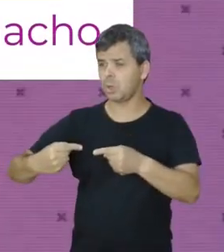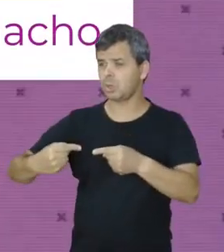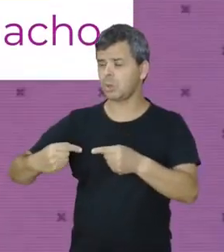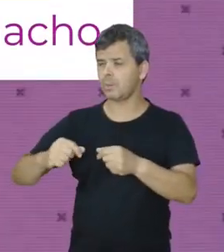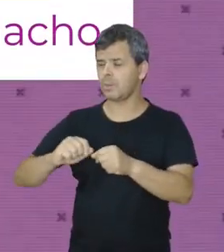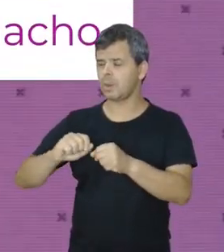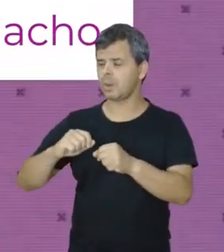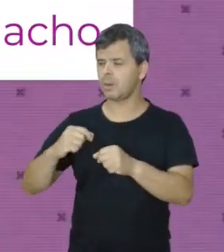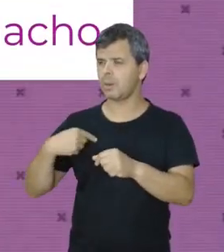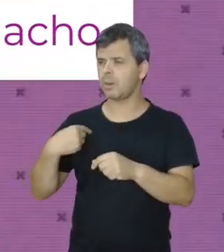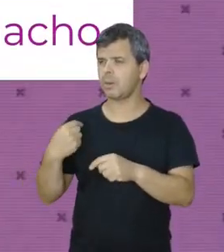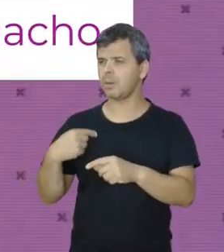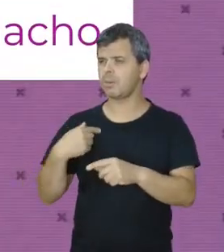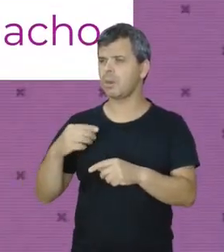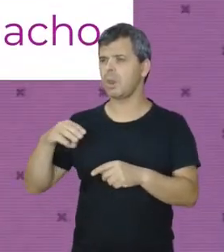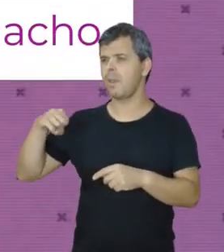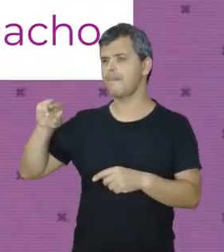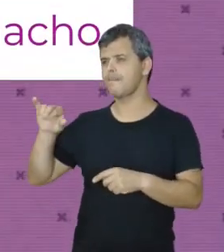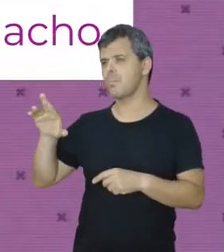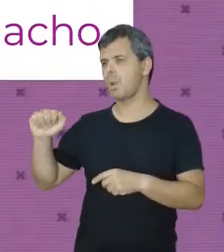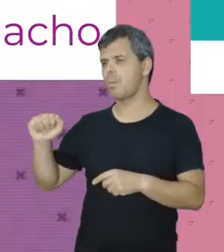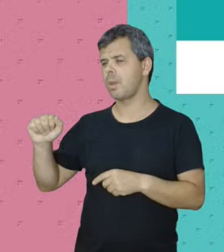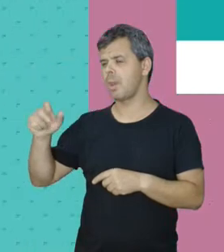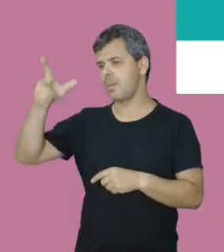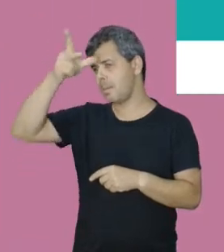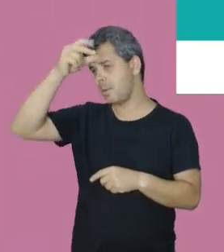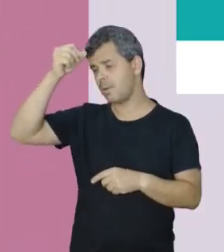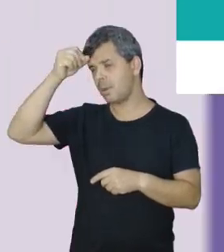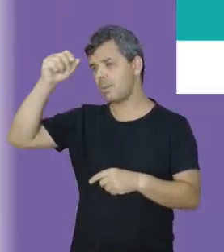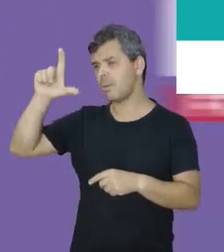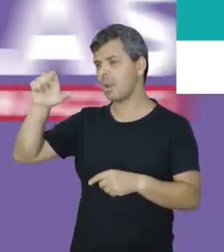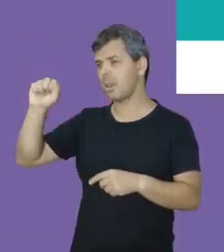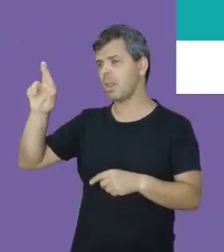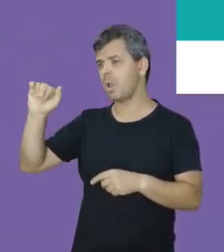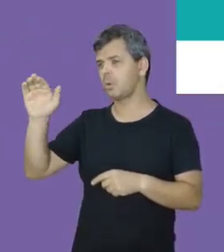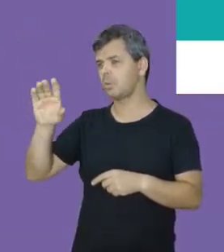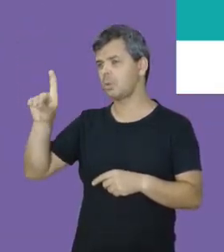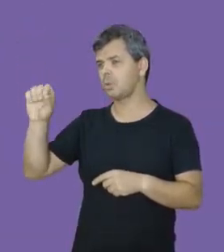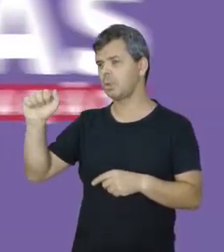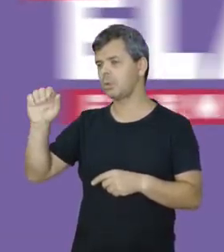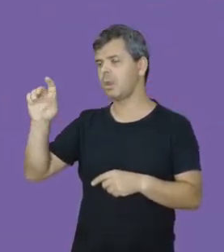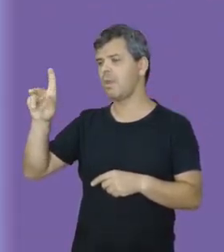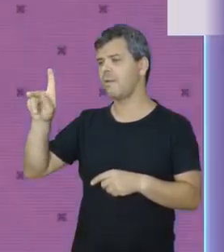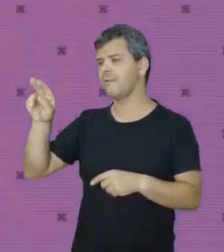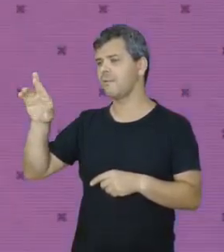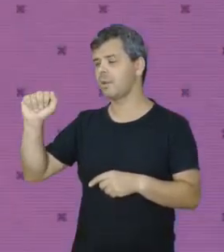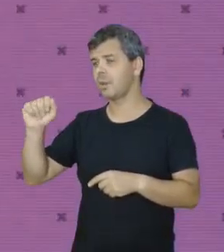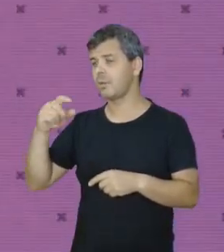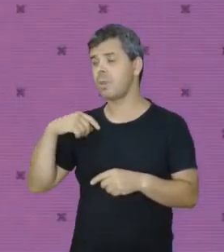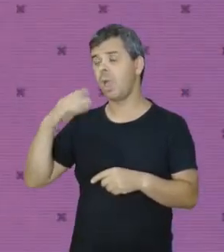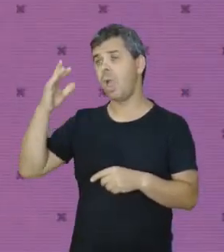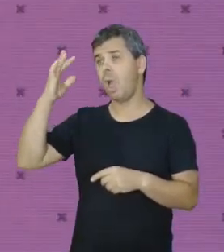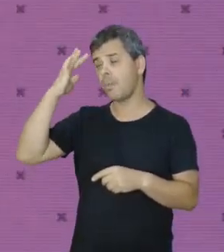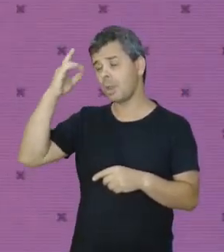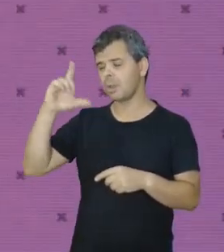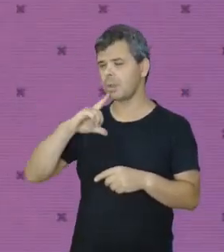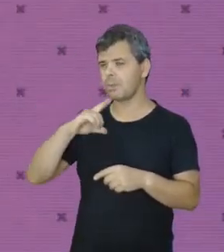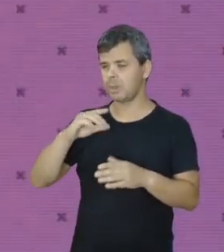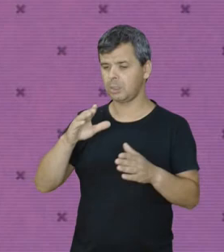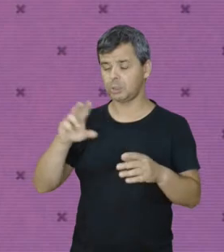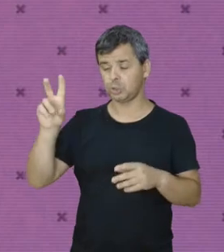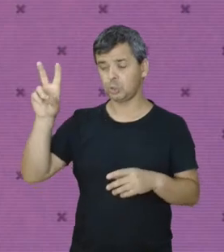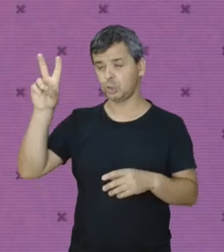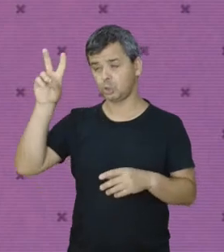Cidadania, e Moema Gramacho, prefeita de Lauro de Freitas, na Bahia. Anote na sua agenda que amanhã tem mais. É de segunda